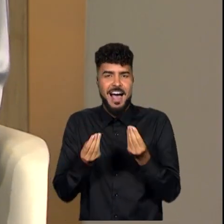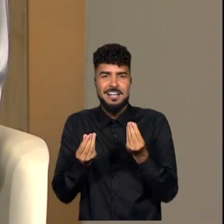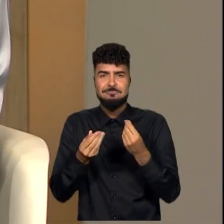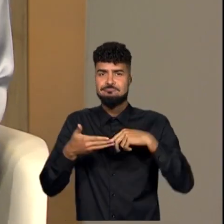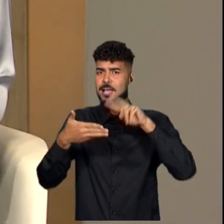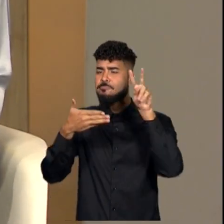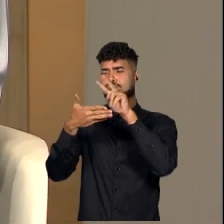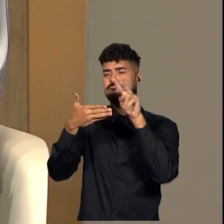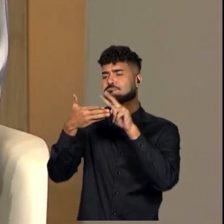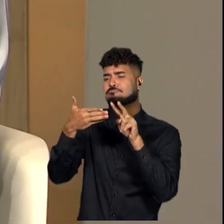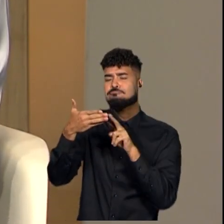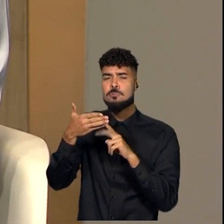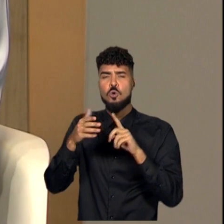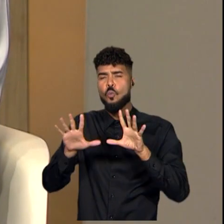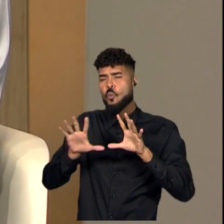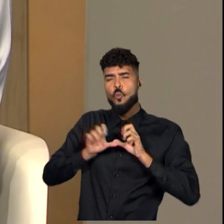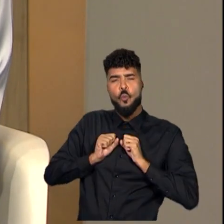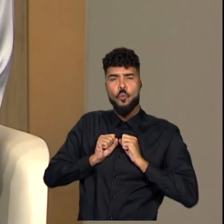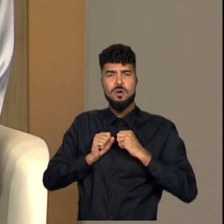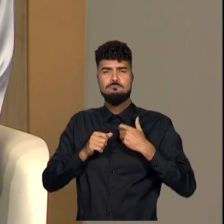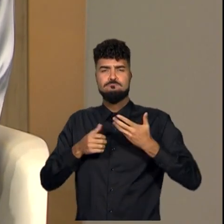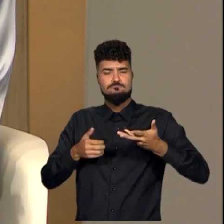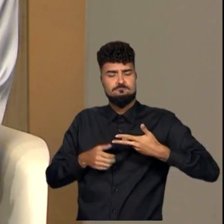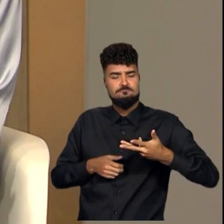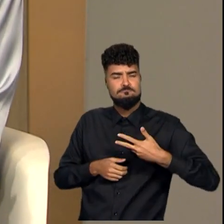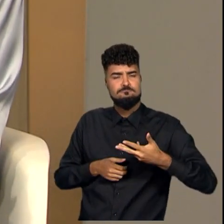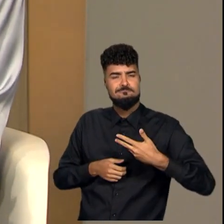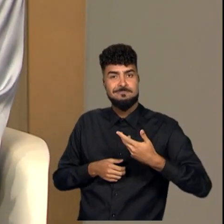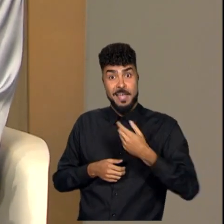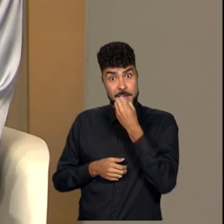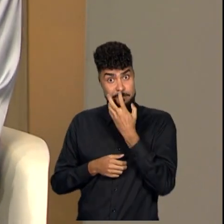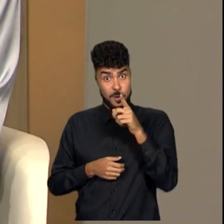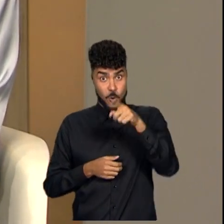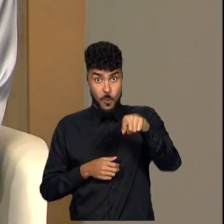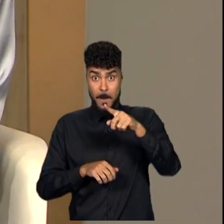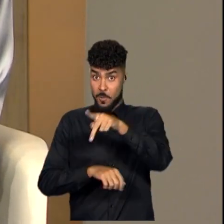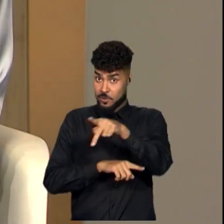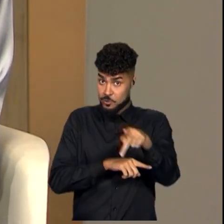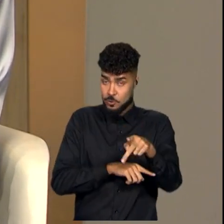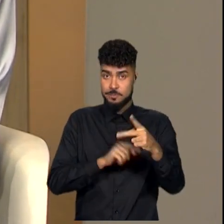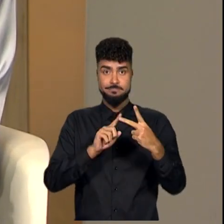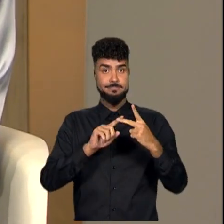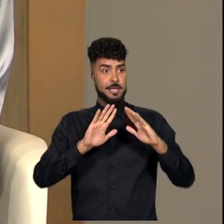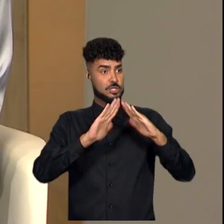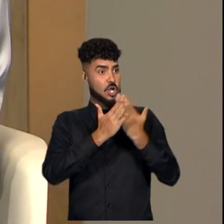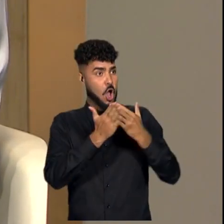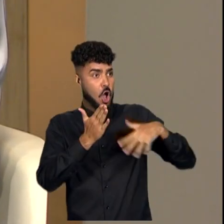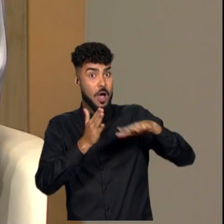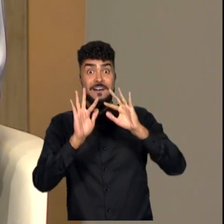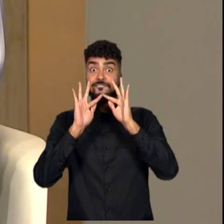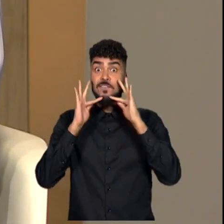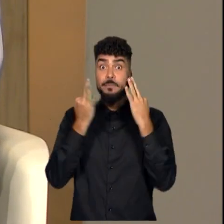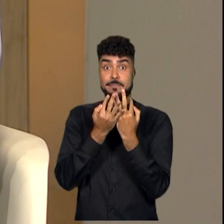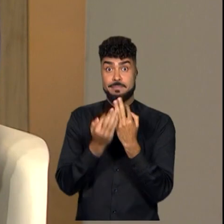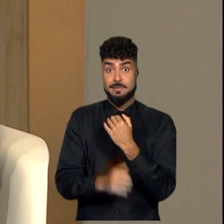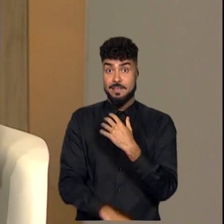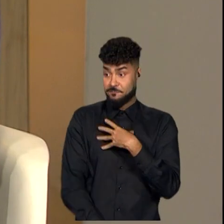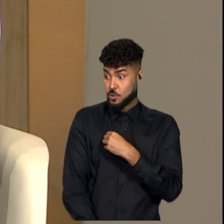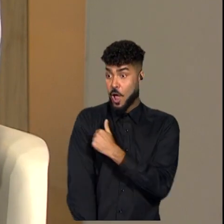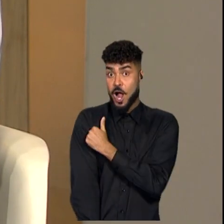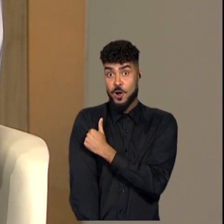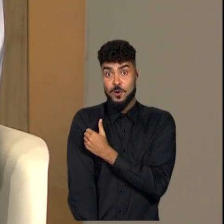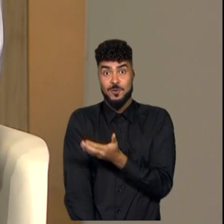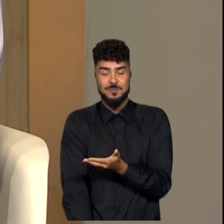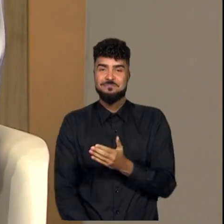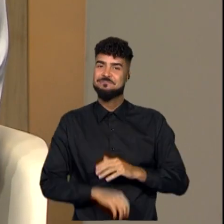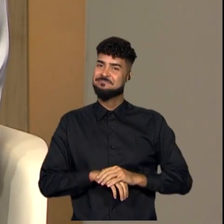para leitura, são dinâmicos e servem não só para os professores, para a comunidade escolar, para os pais dos nossos estudantes. Então, eu